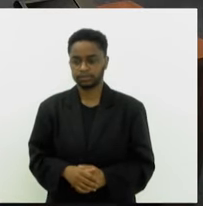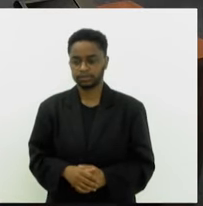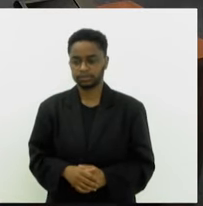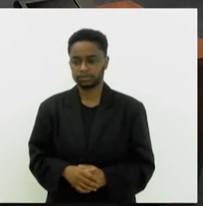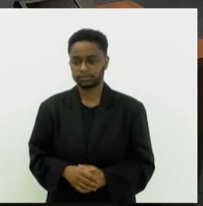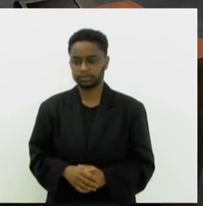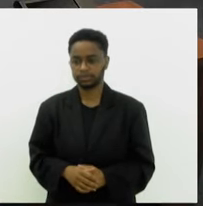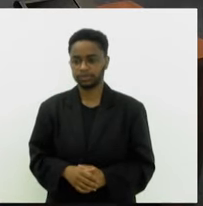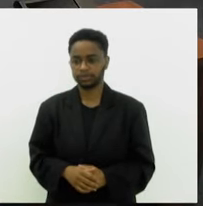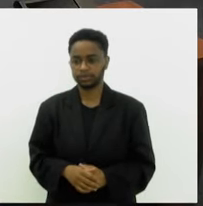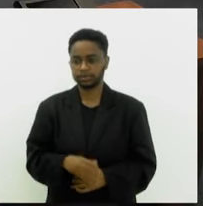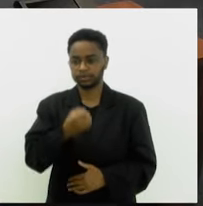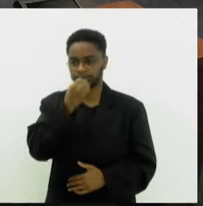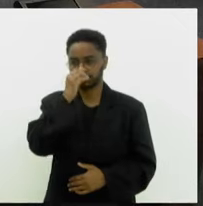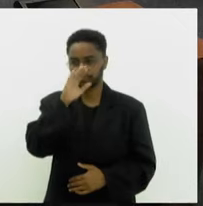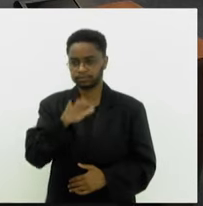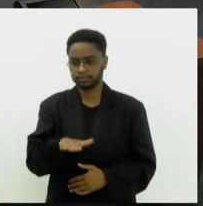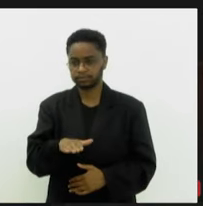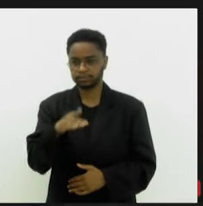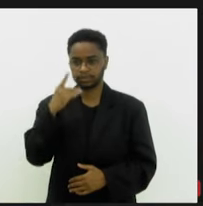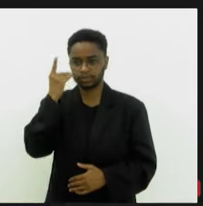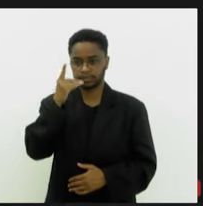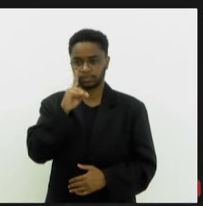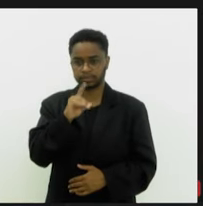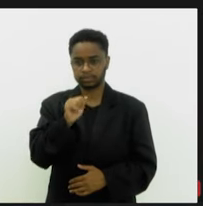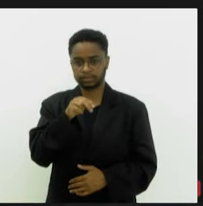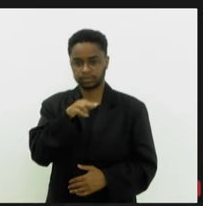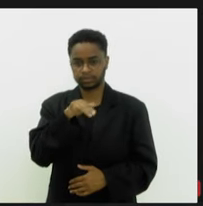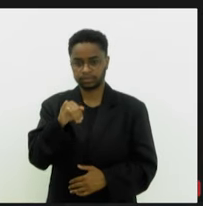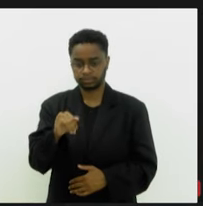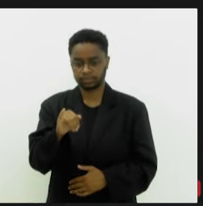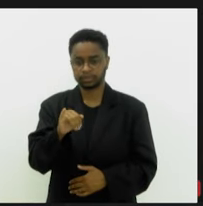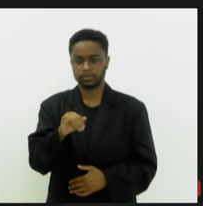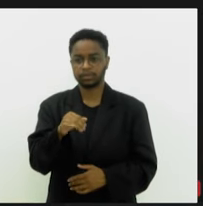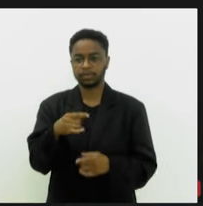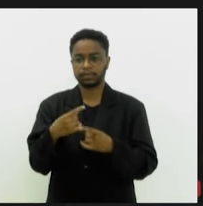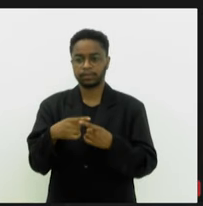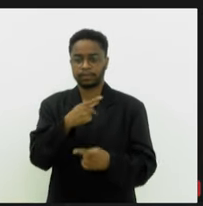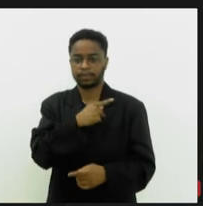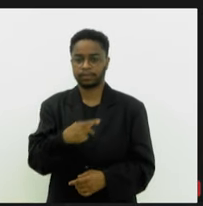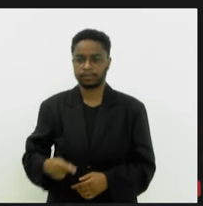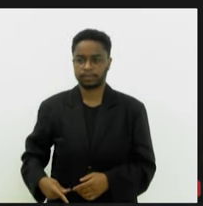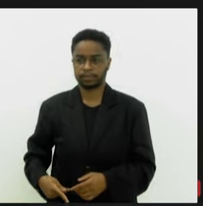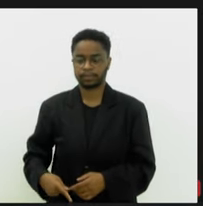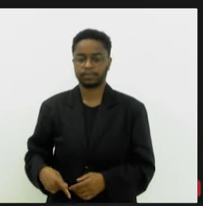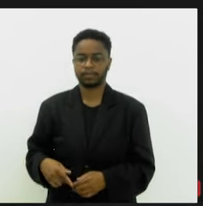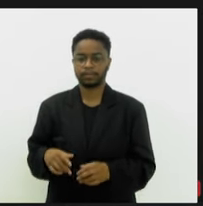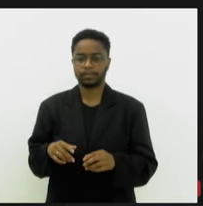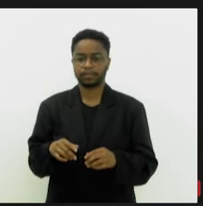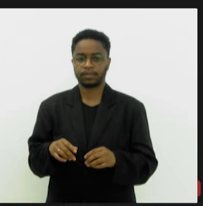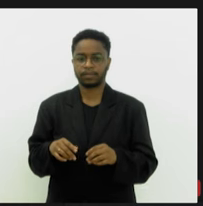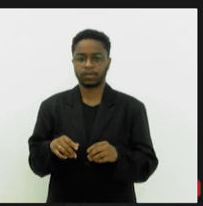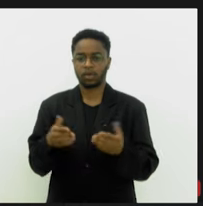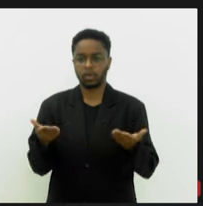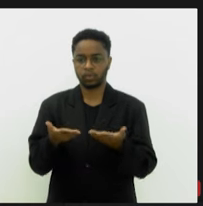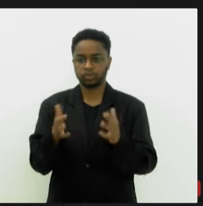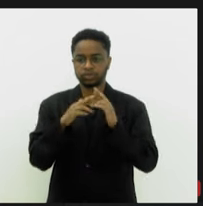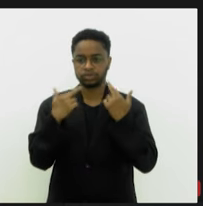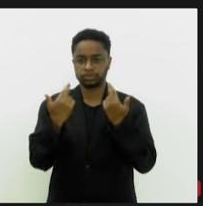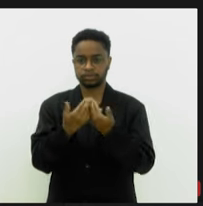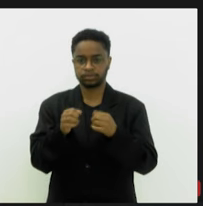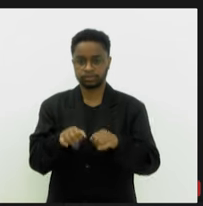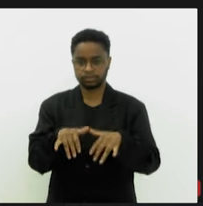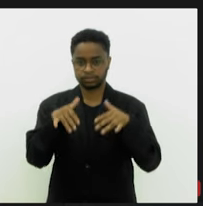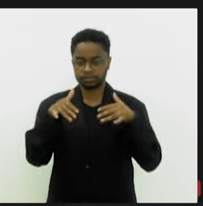Uma boa tarde, nobre deputada Dani Balbi, que presidiu a sessão plenária na tarde de hoje, com